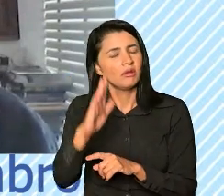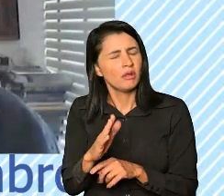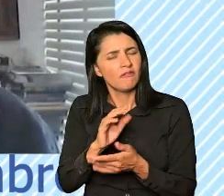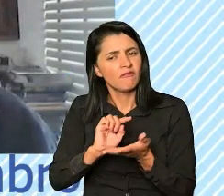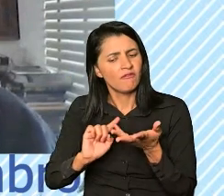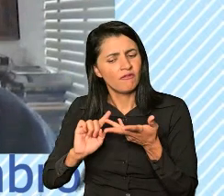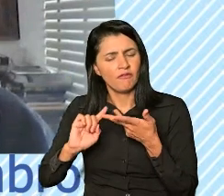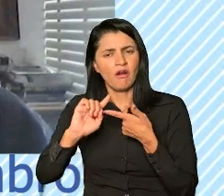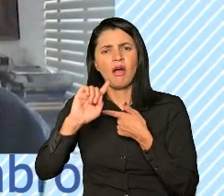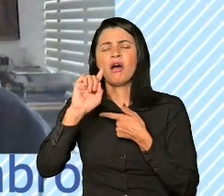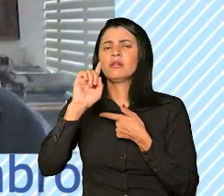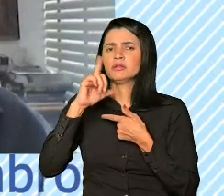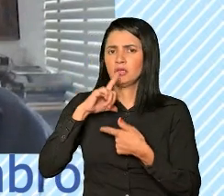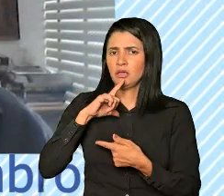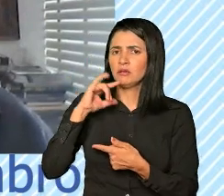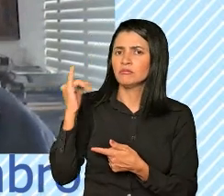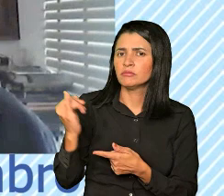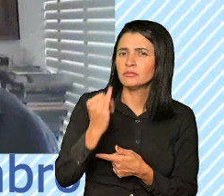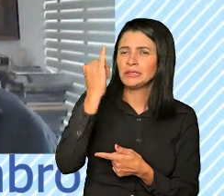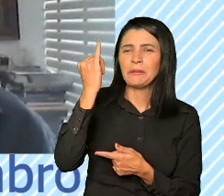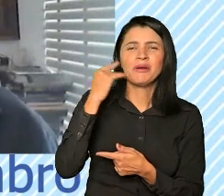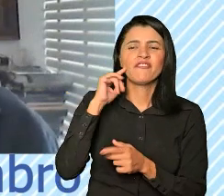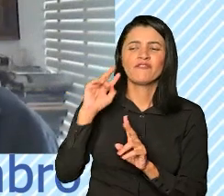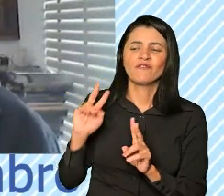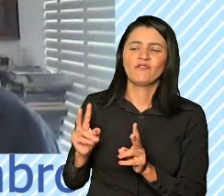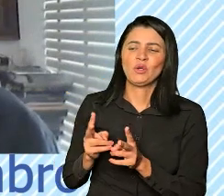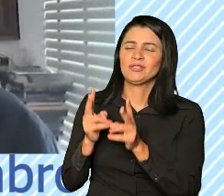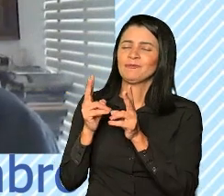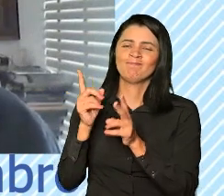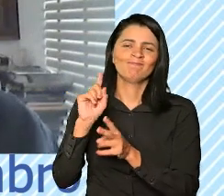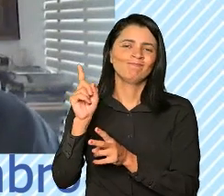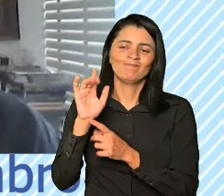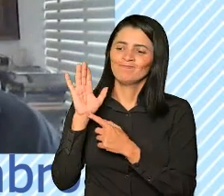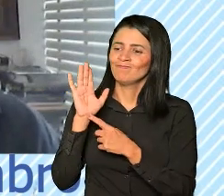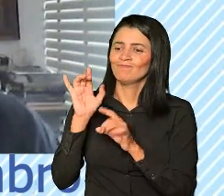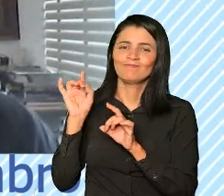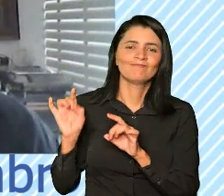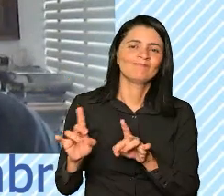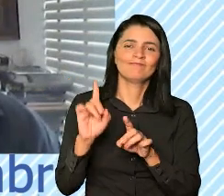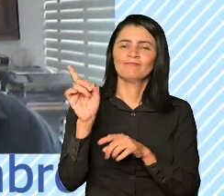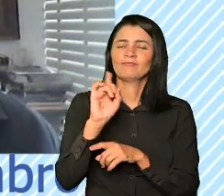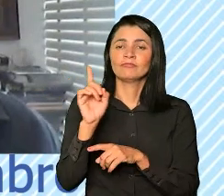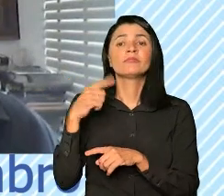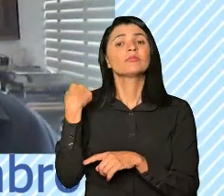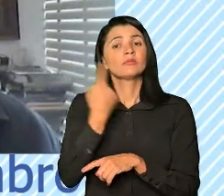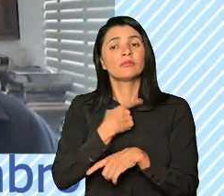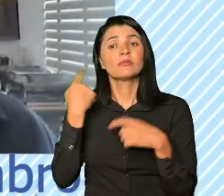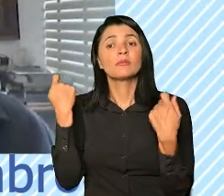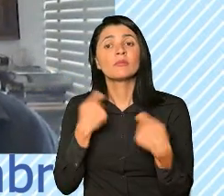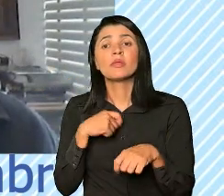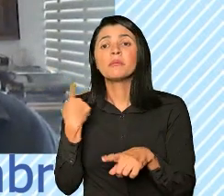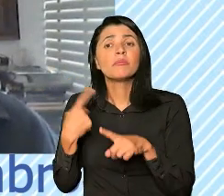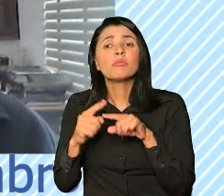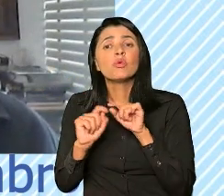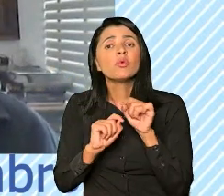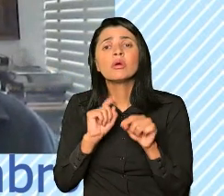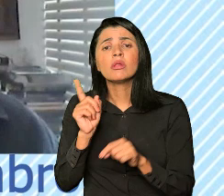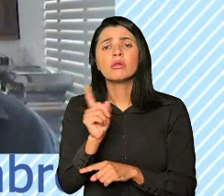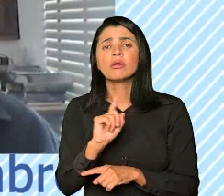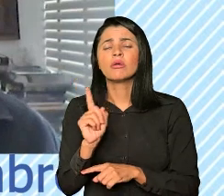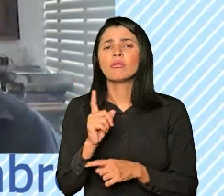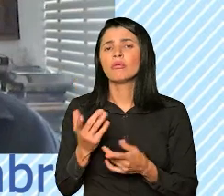inúmeras, são múltiplas, mas não são tão valorizadas, não são tão destacadas. E precisamos entender por quê, né? Por